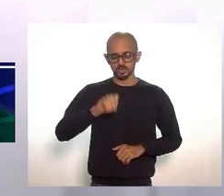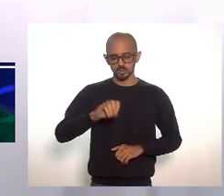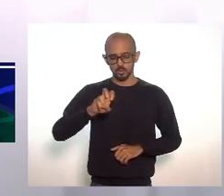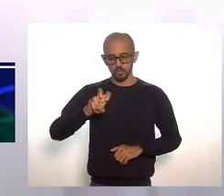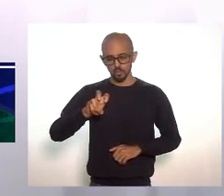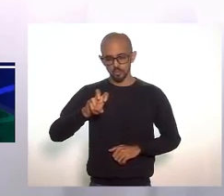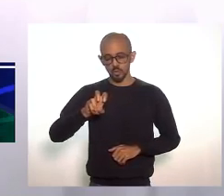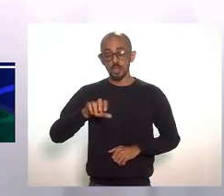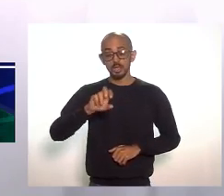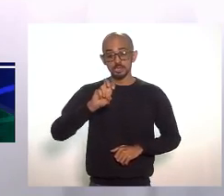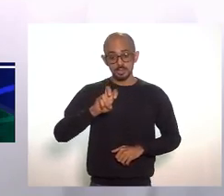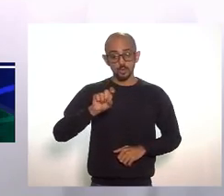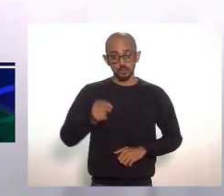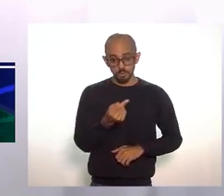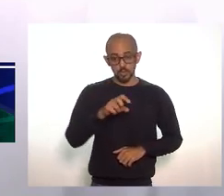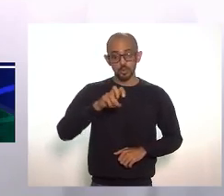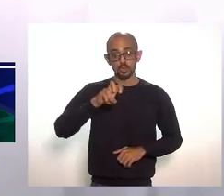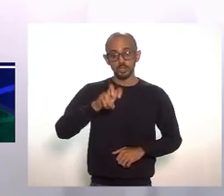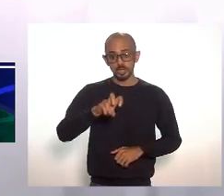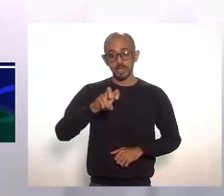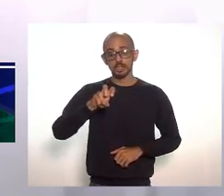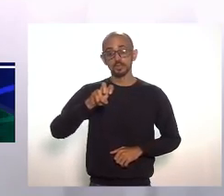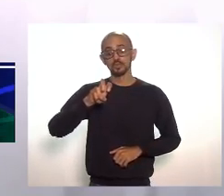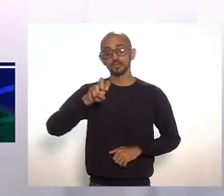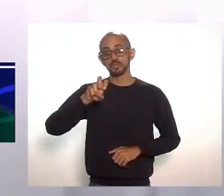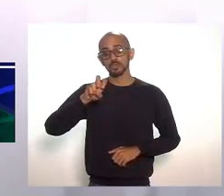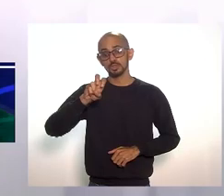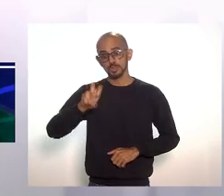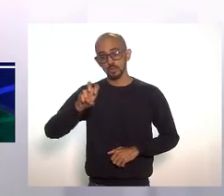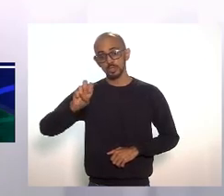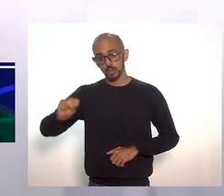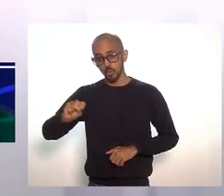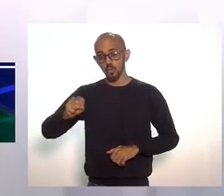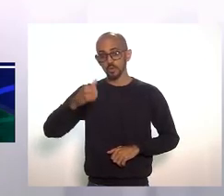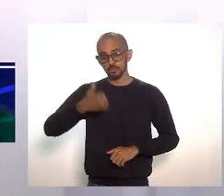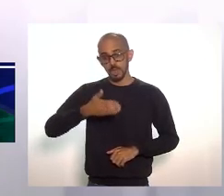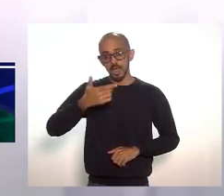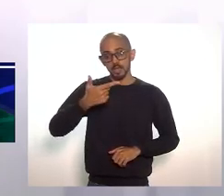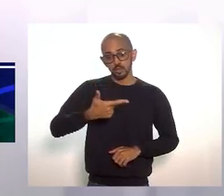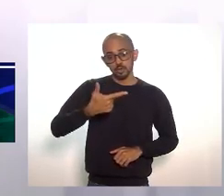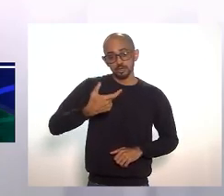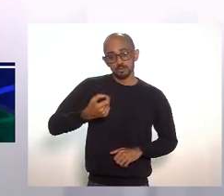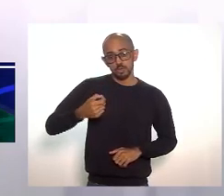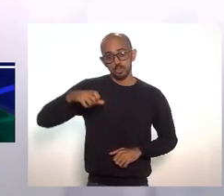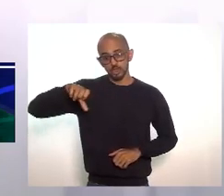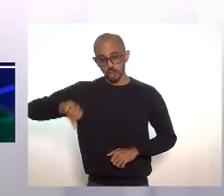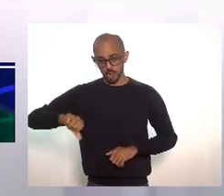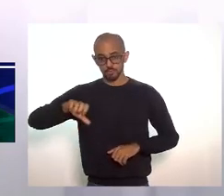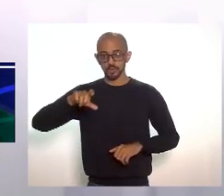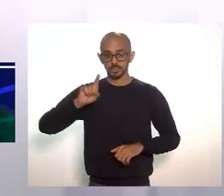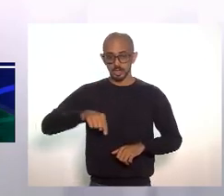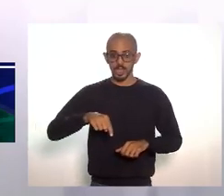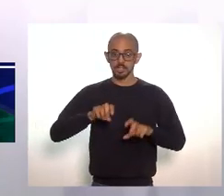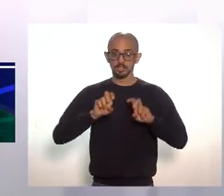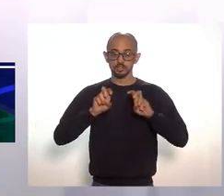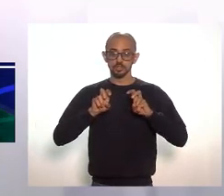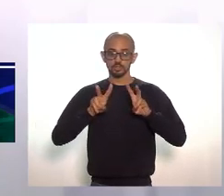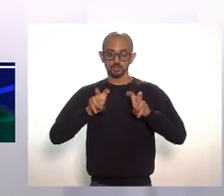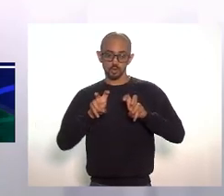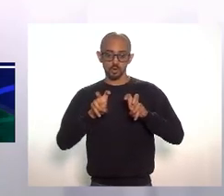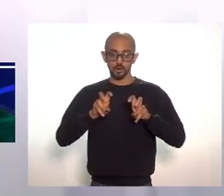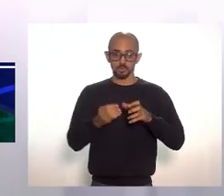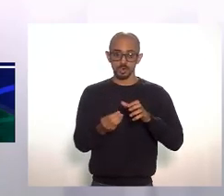a lei 5.558, de 9 de outubro de 2009, a qual dispõe sobre restrições à